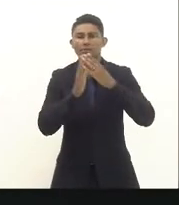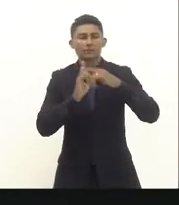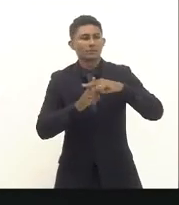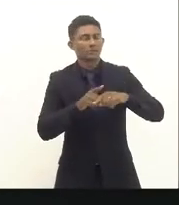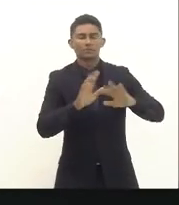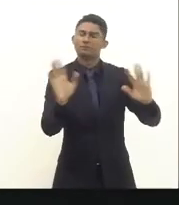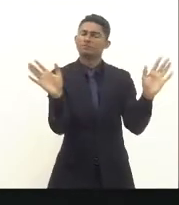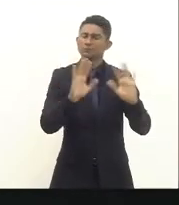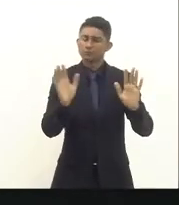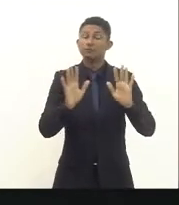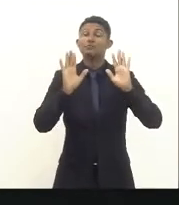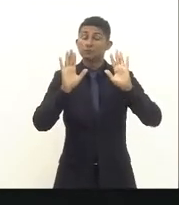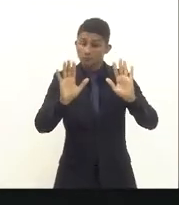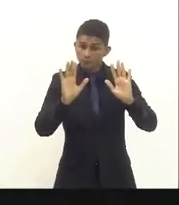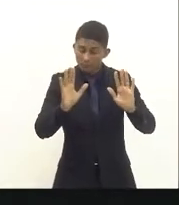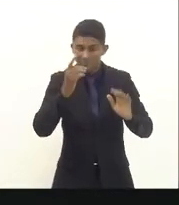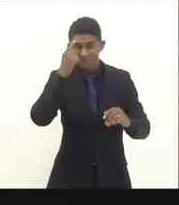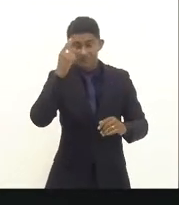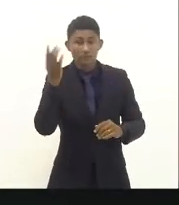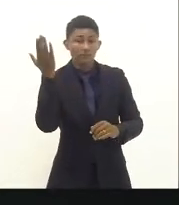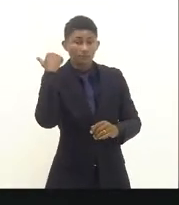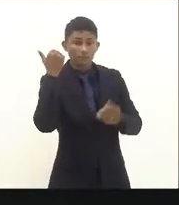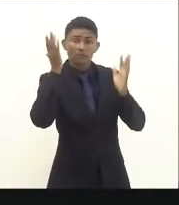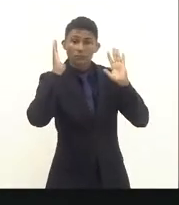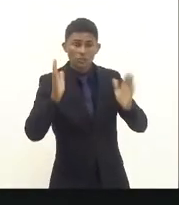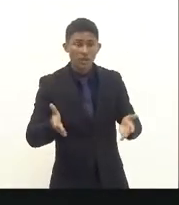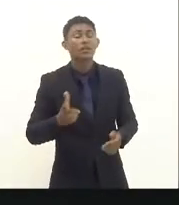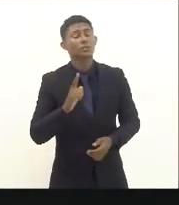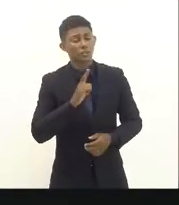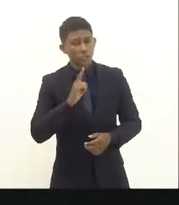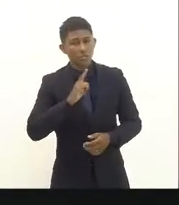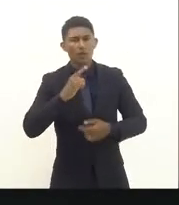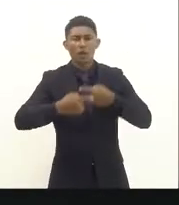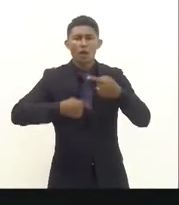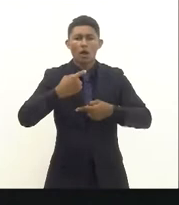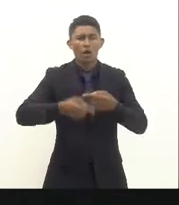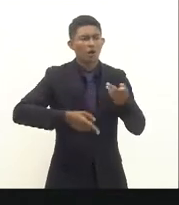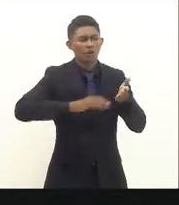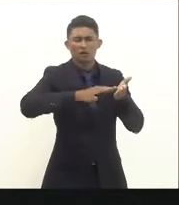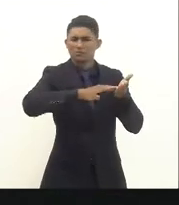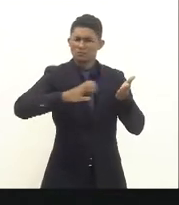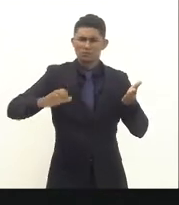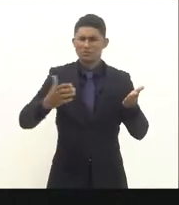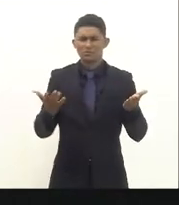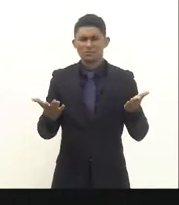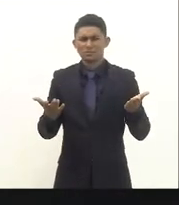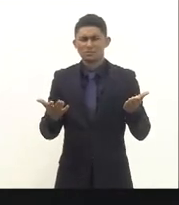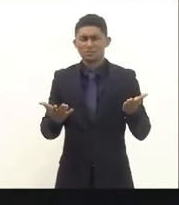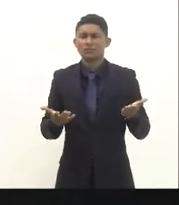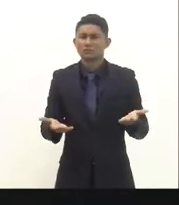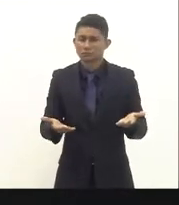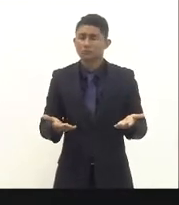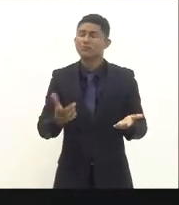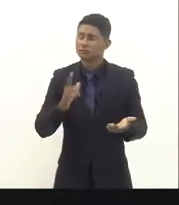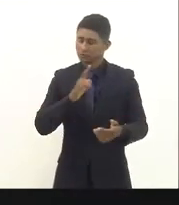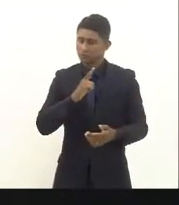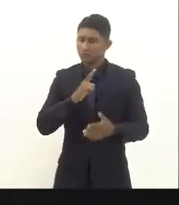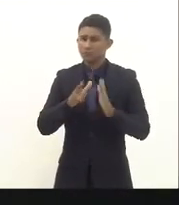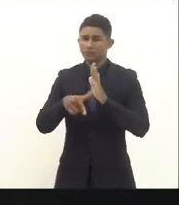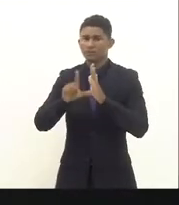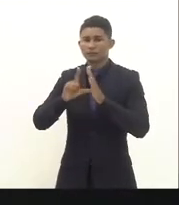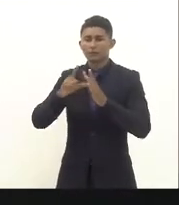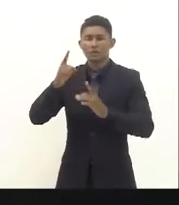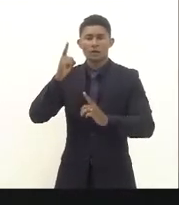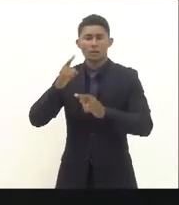mas está restituindo o benefício que foi retirado de forma ilegal Até nós tivemos essa discussão